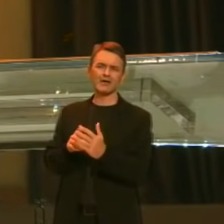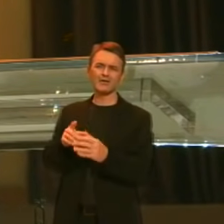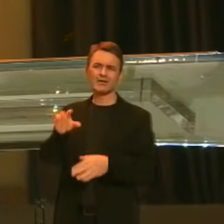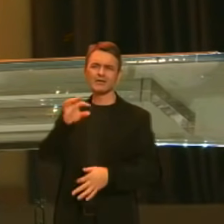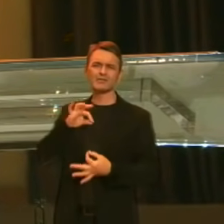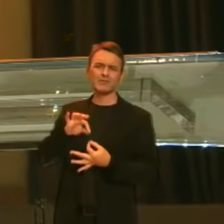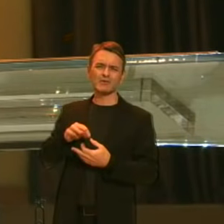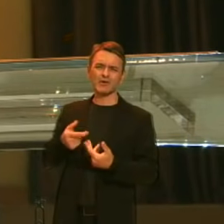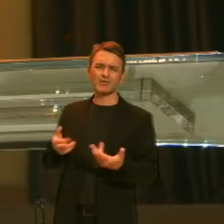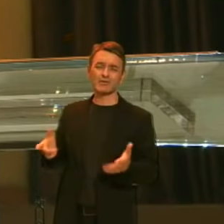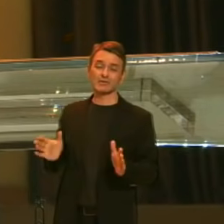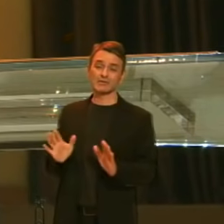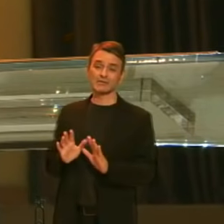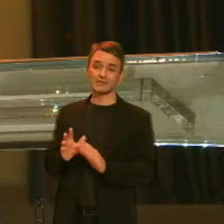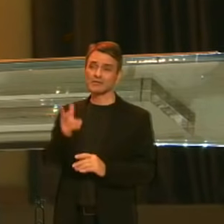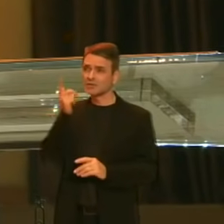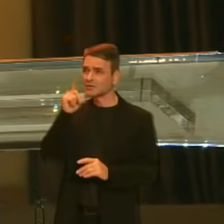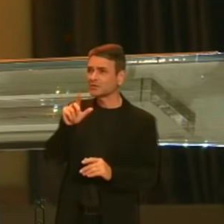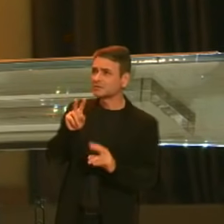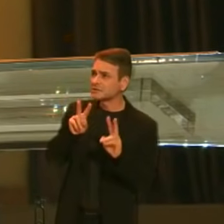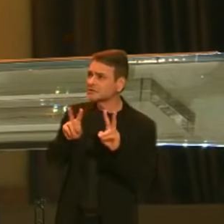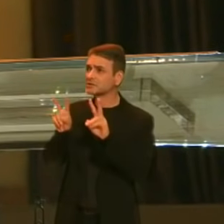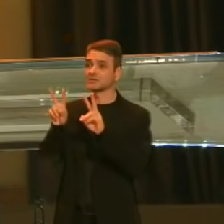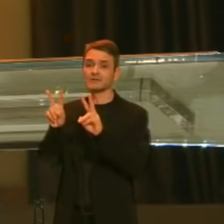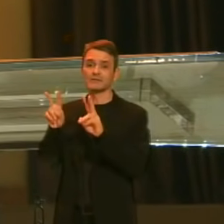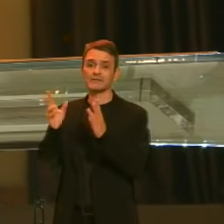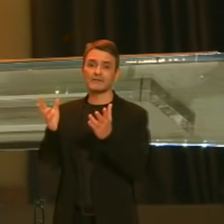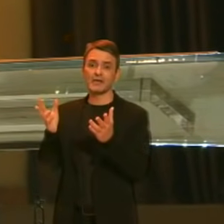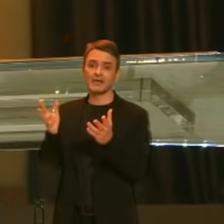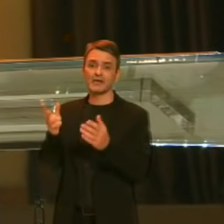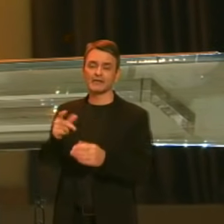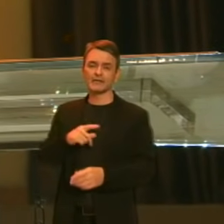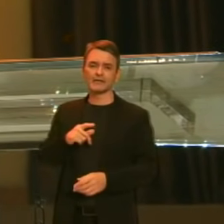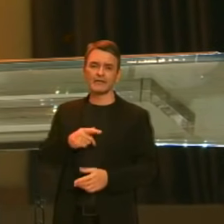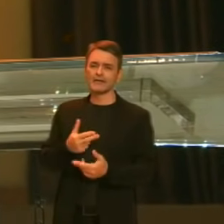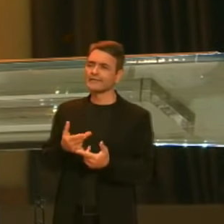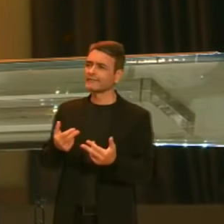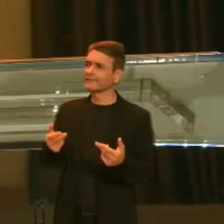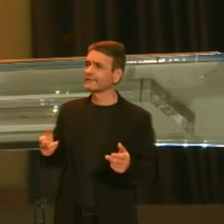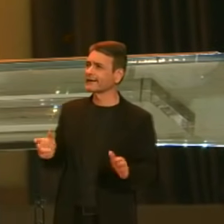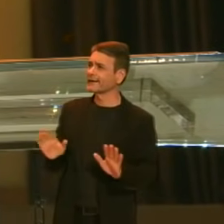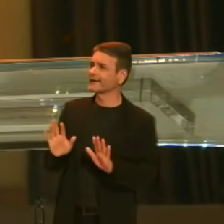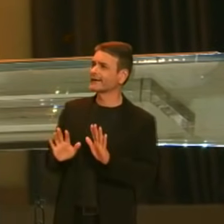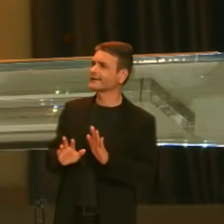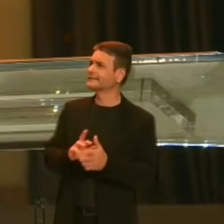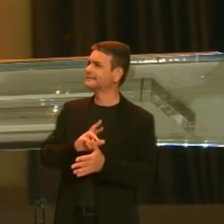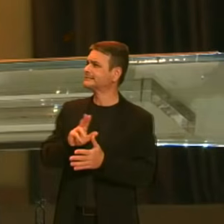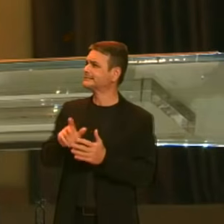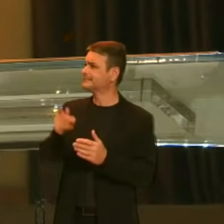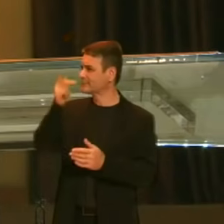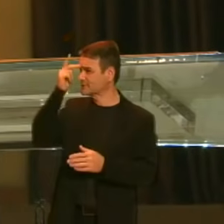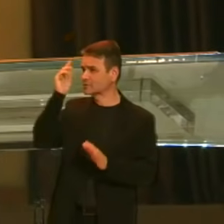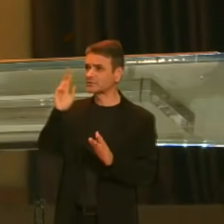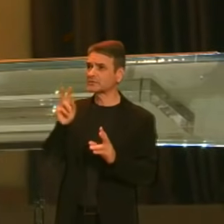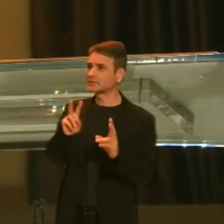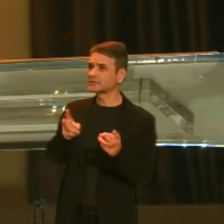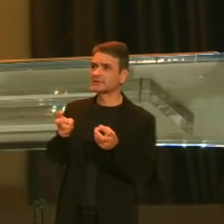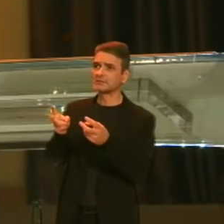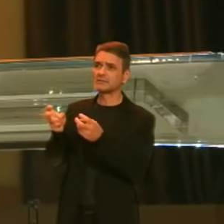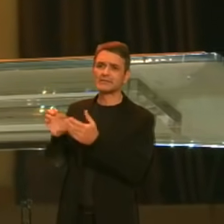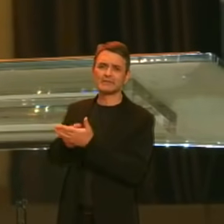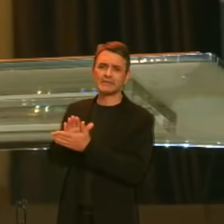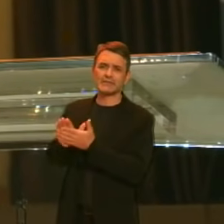muita gente que está, sem perceber, caindo no engodo de